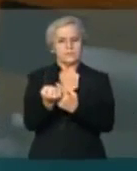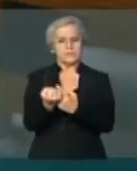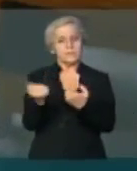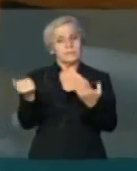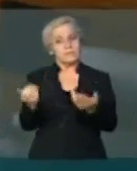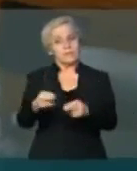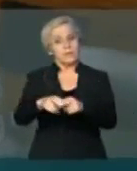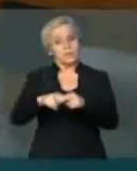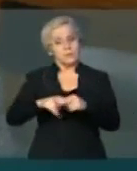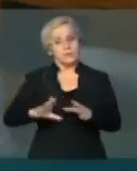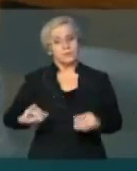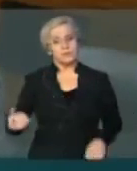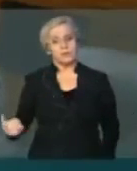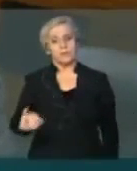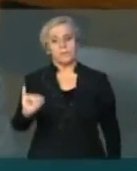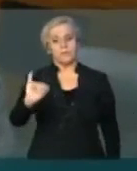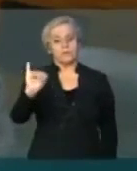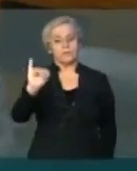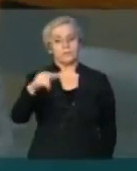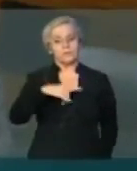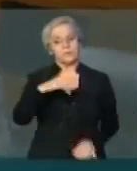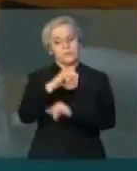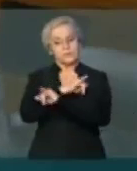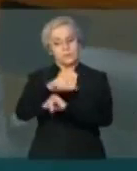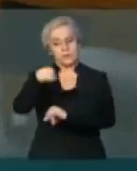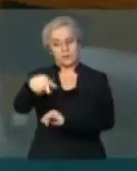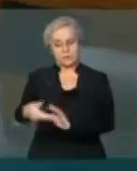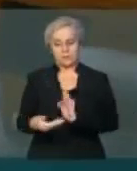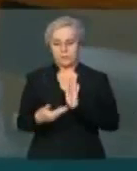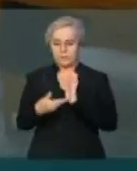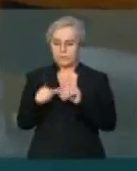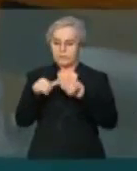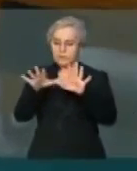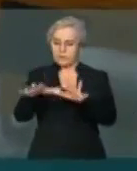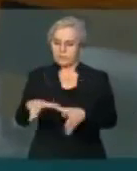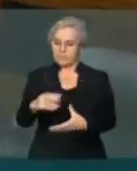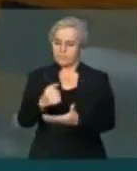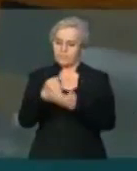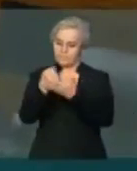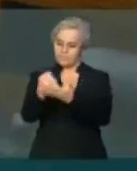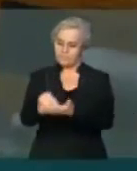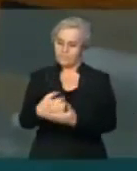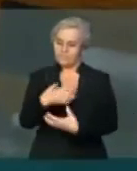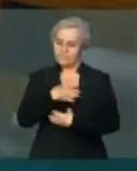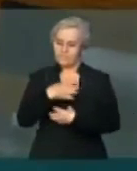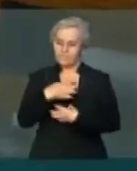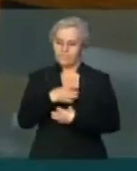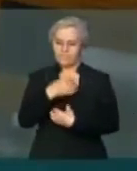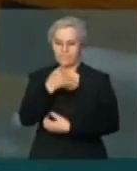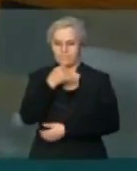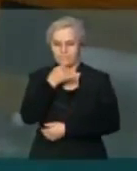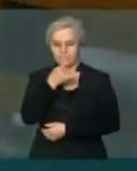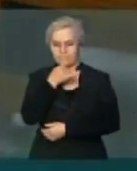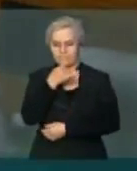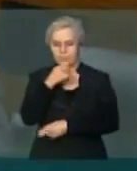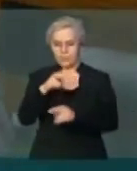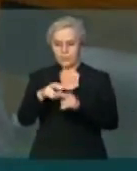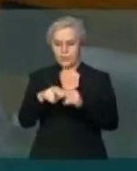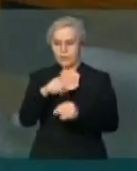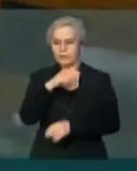por isso é importantíssimo ficar registrado aqui os nossos sentimentos pelo falecimento do senhor Adalécio.